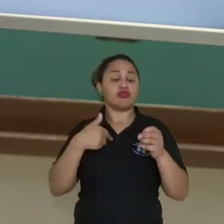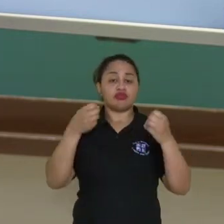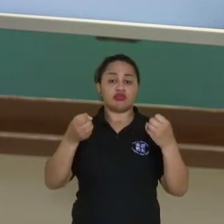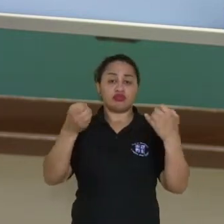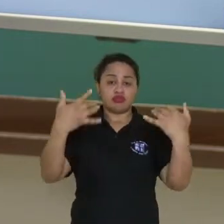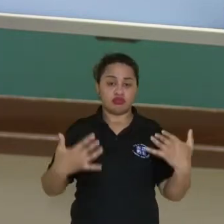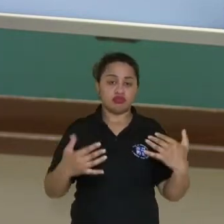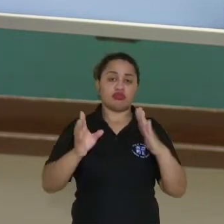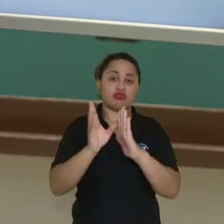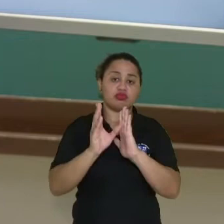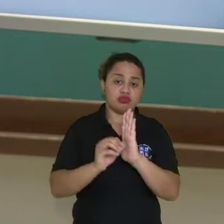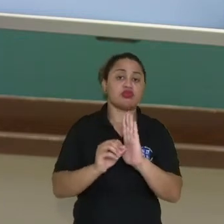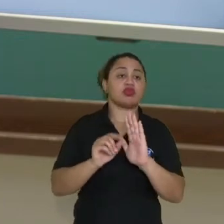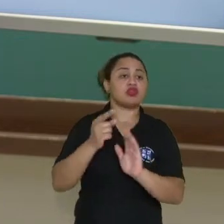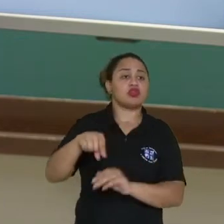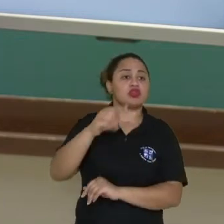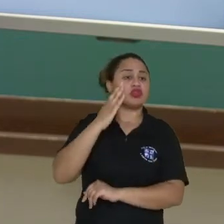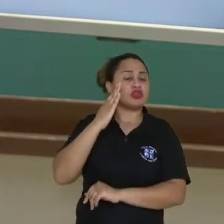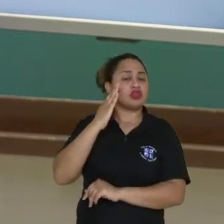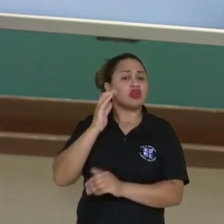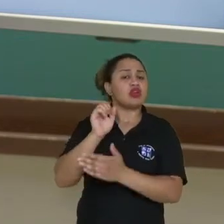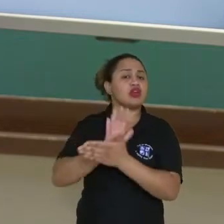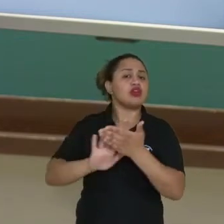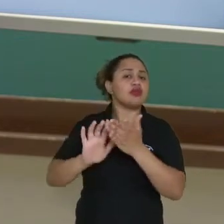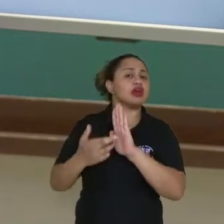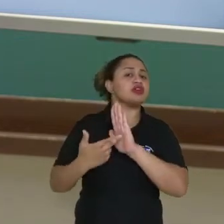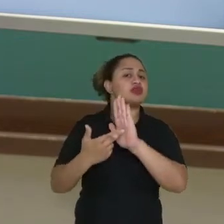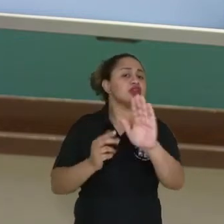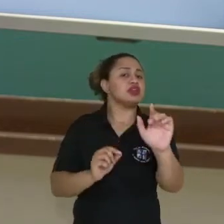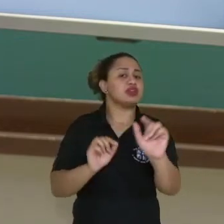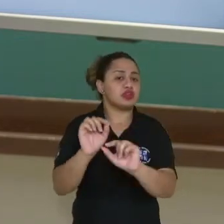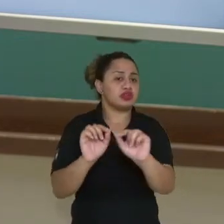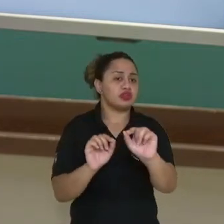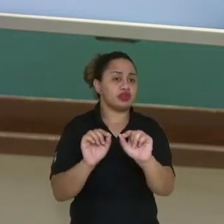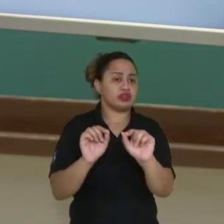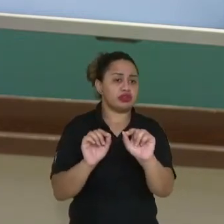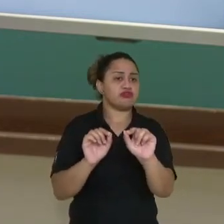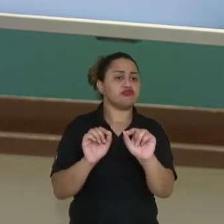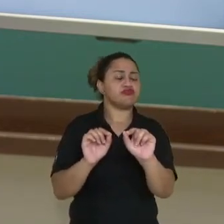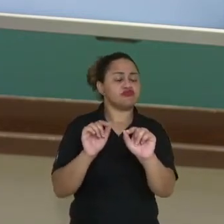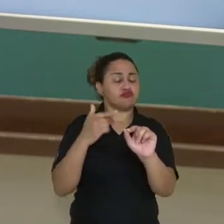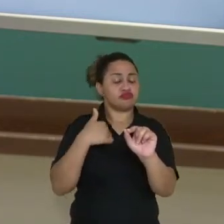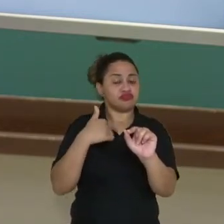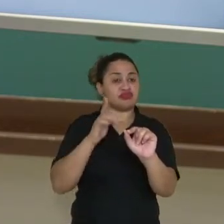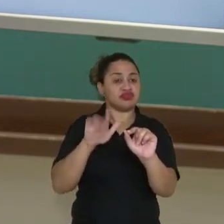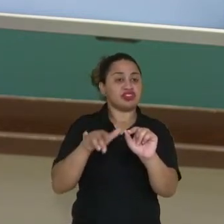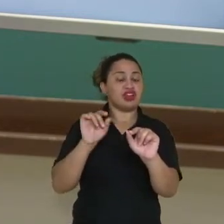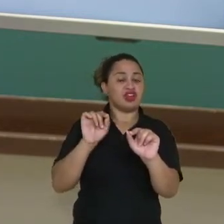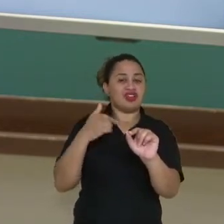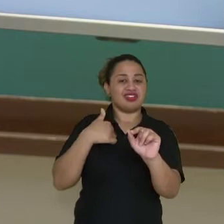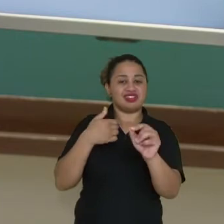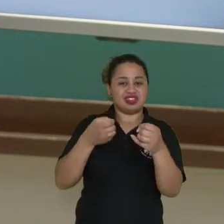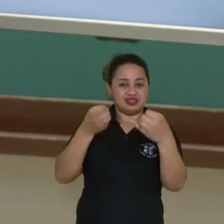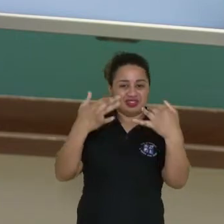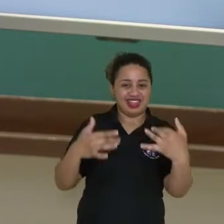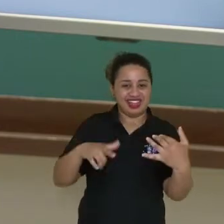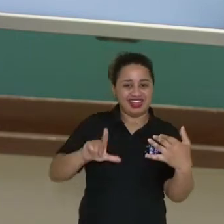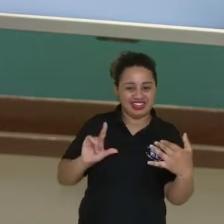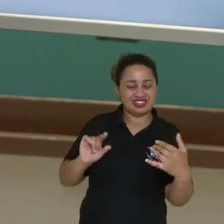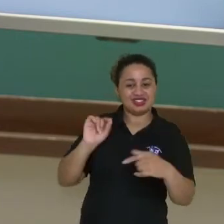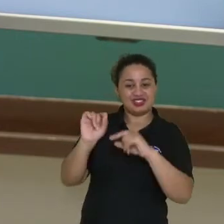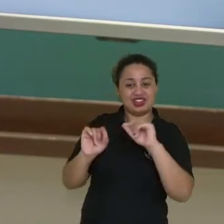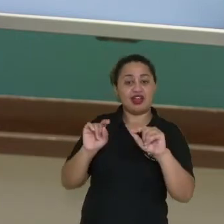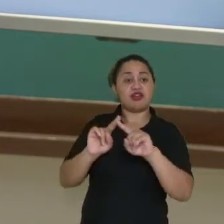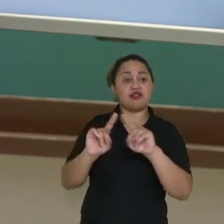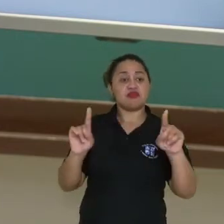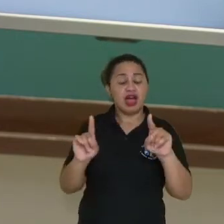disso. Então você sabe o que essa imagem representa? Eu acabei me antecipando e discutindo um pouquinho do que a imagem